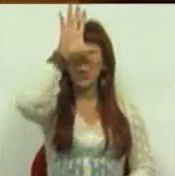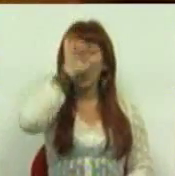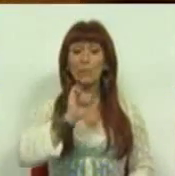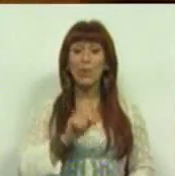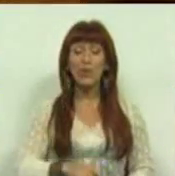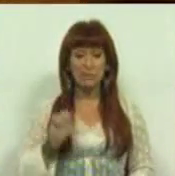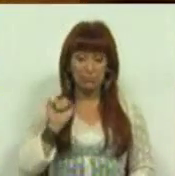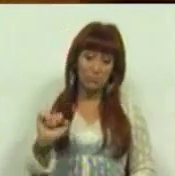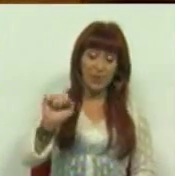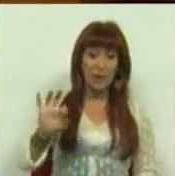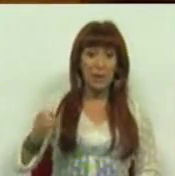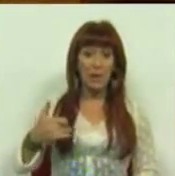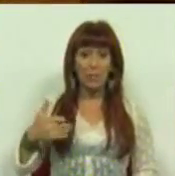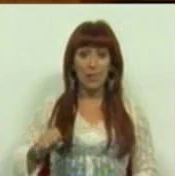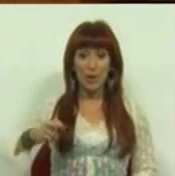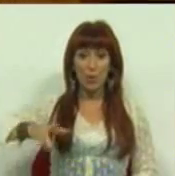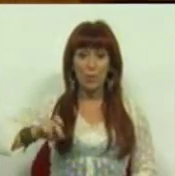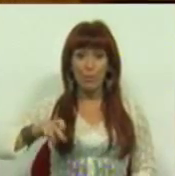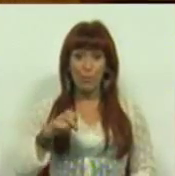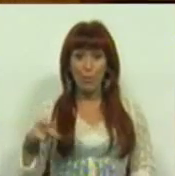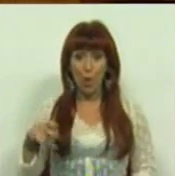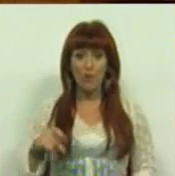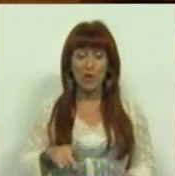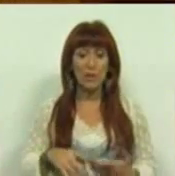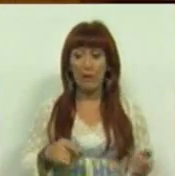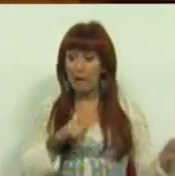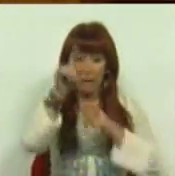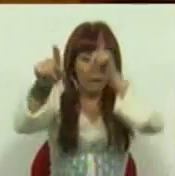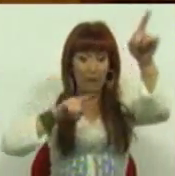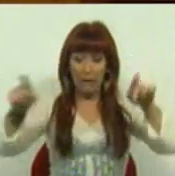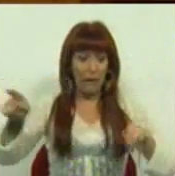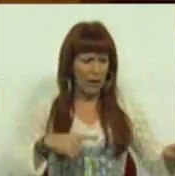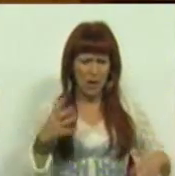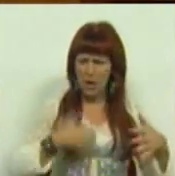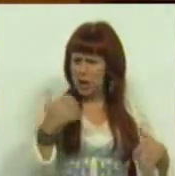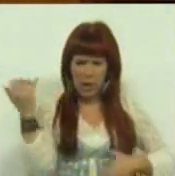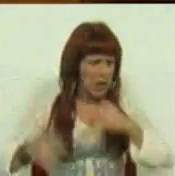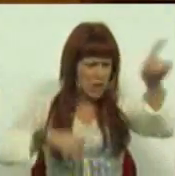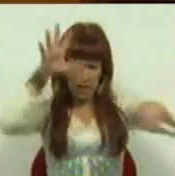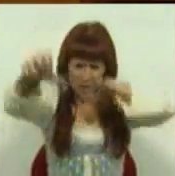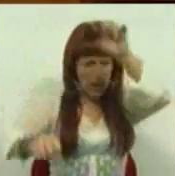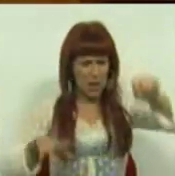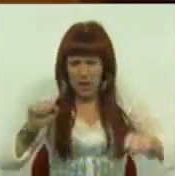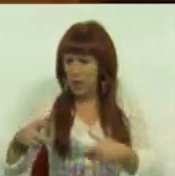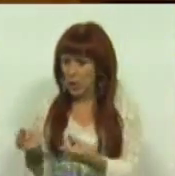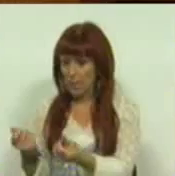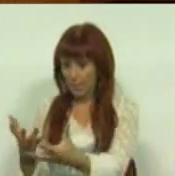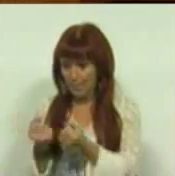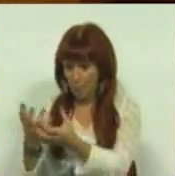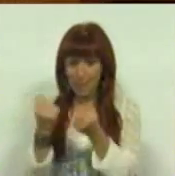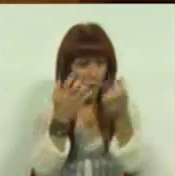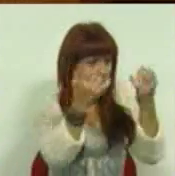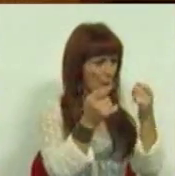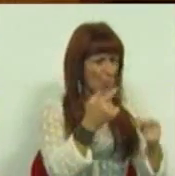Ministério de Pedro Mota Soares tem-se desdobrado, de resto, numa verdadeira fúria em tentar poupar tostões com